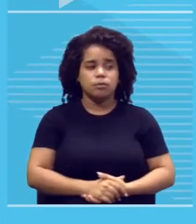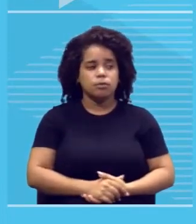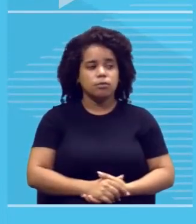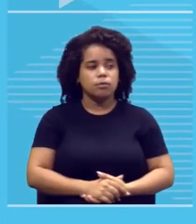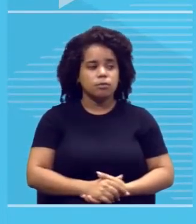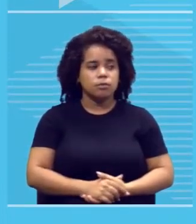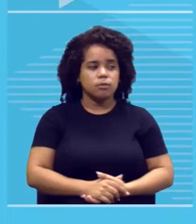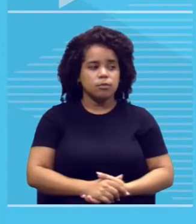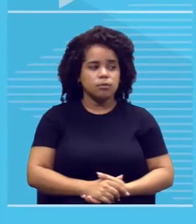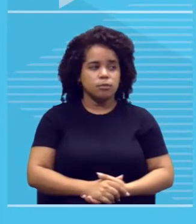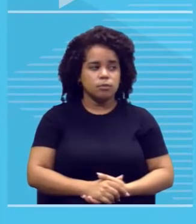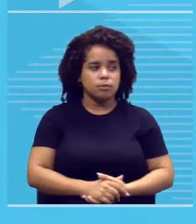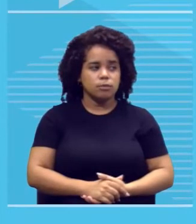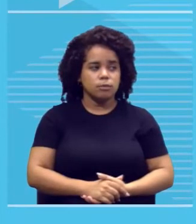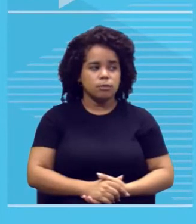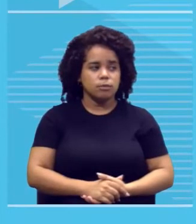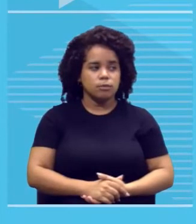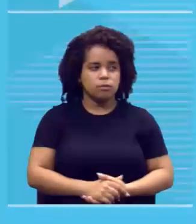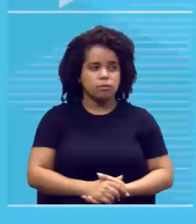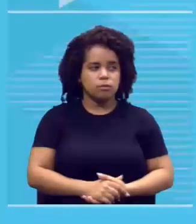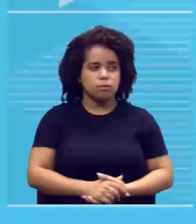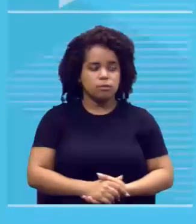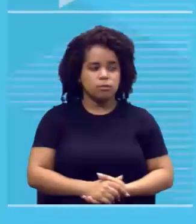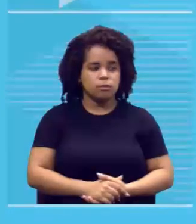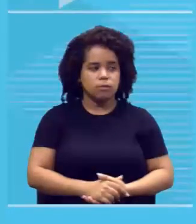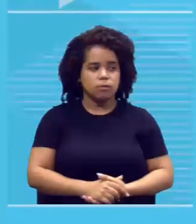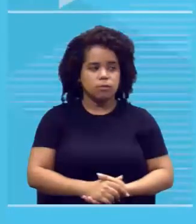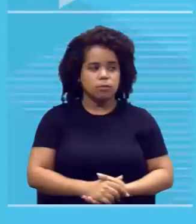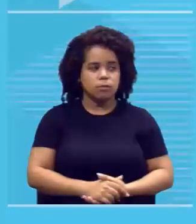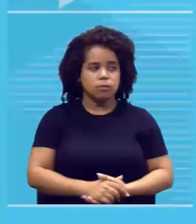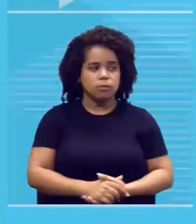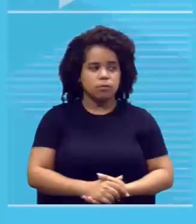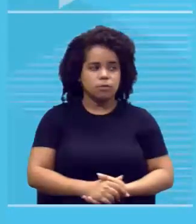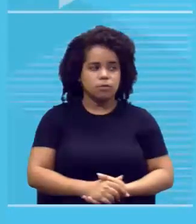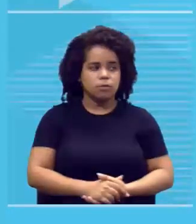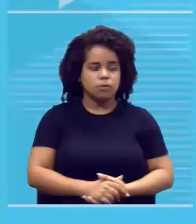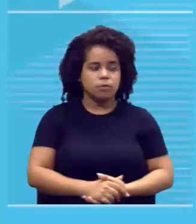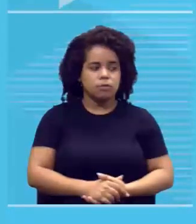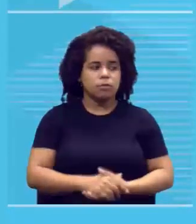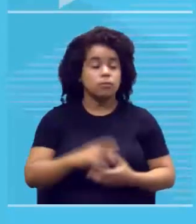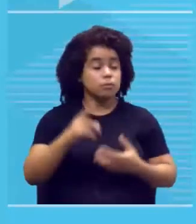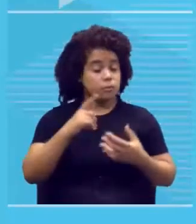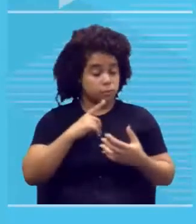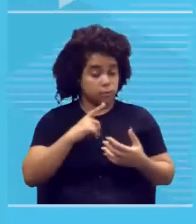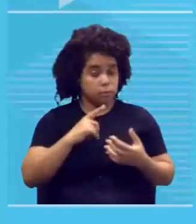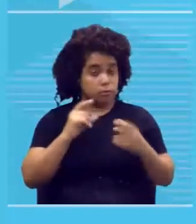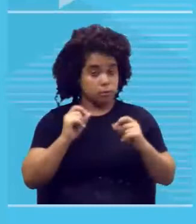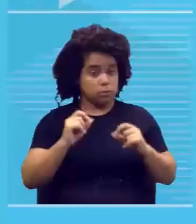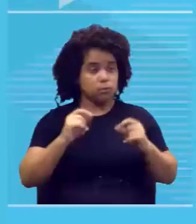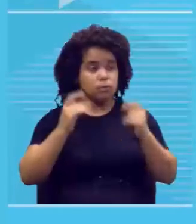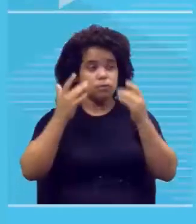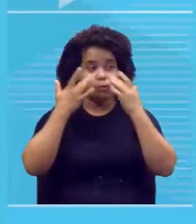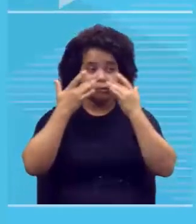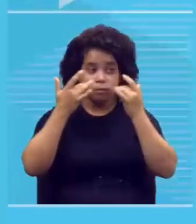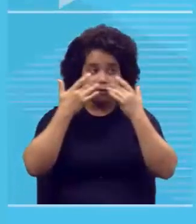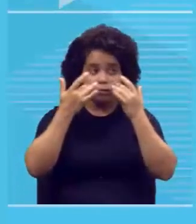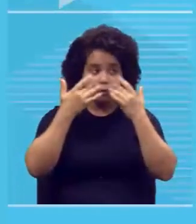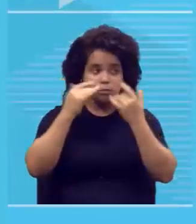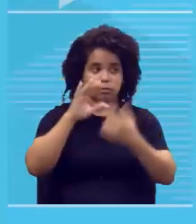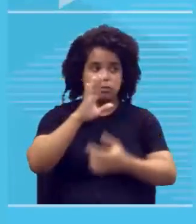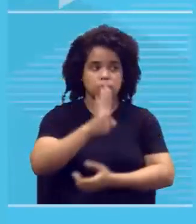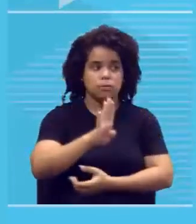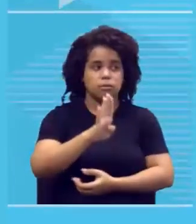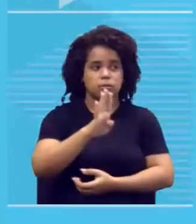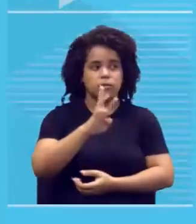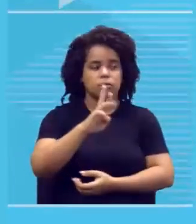bom tá bem explicadinho agora o teatro brechiano brestiano é chamado